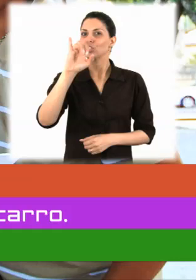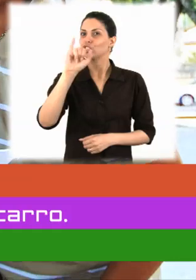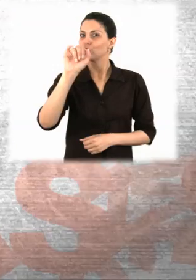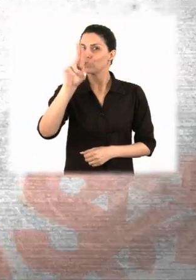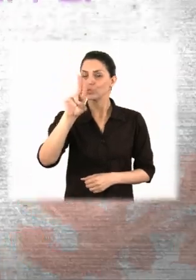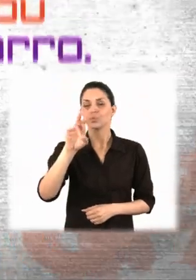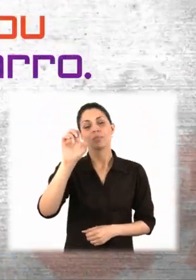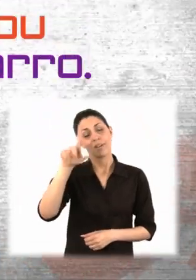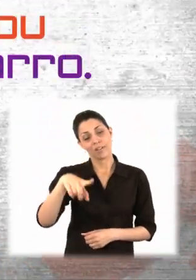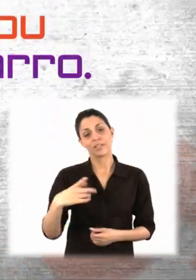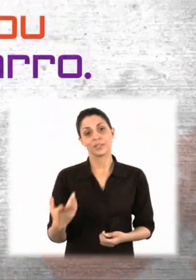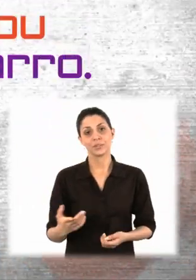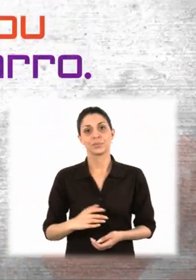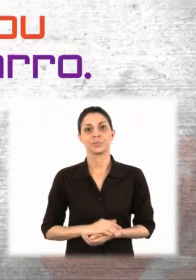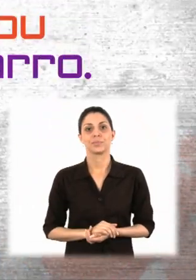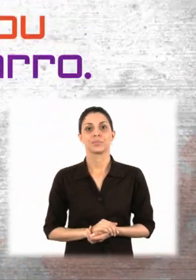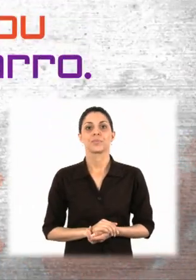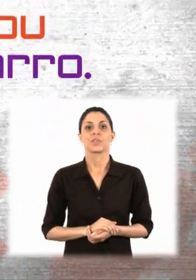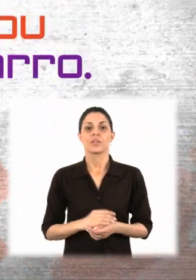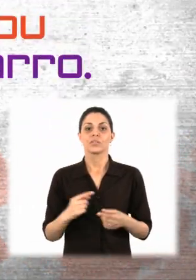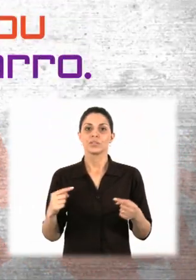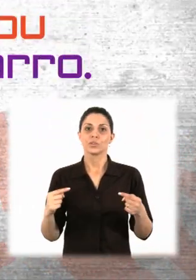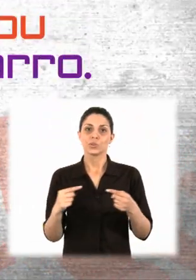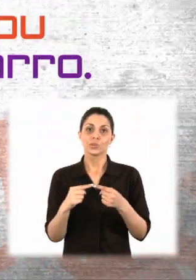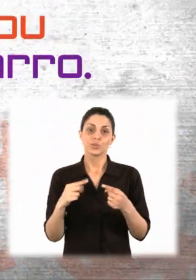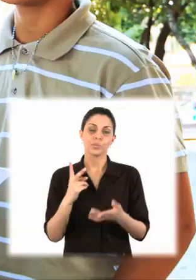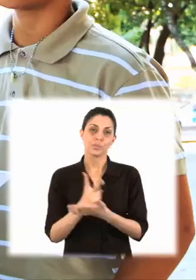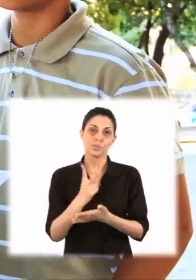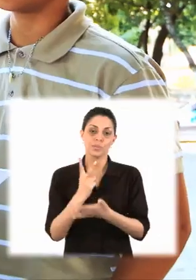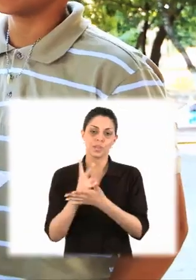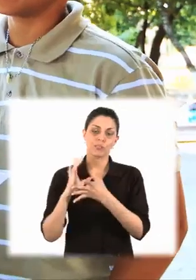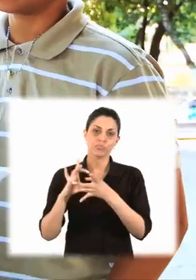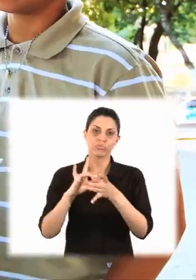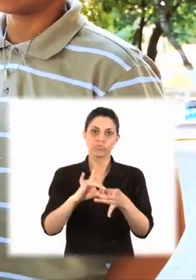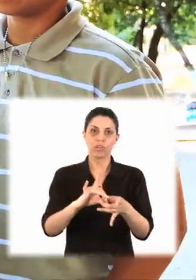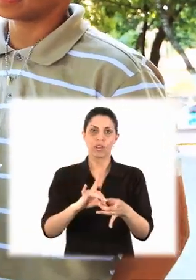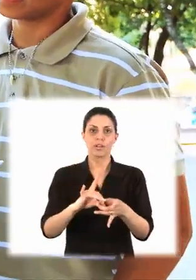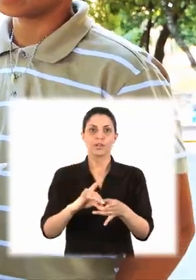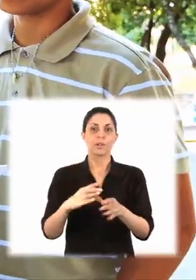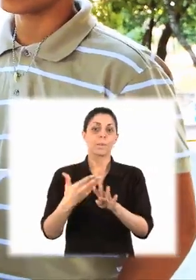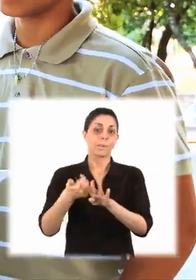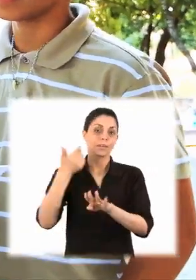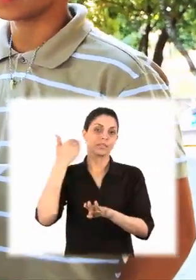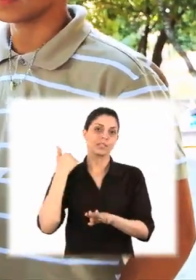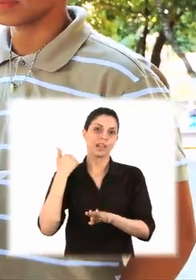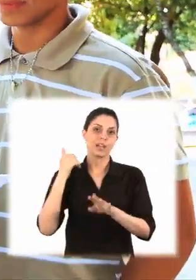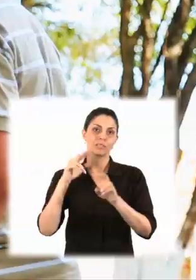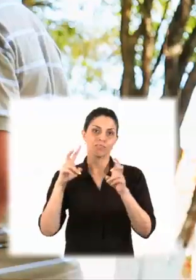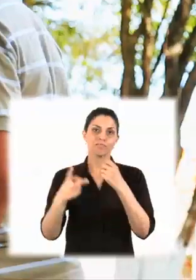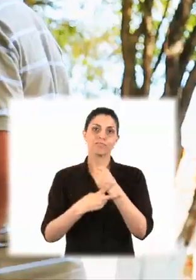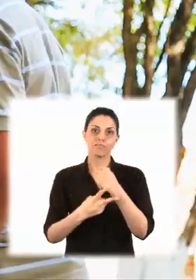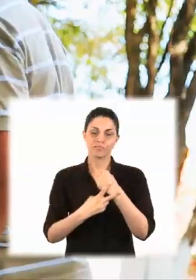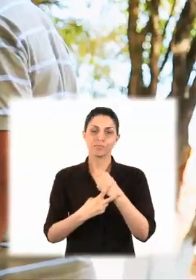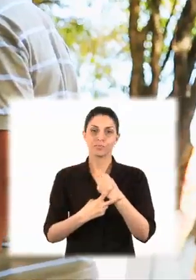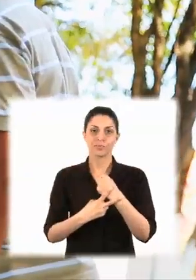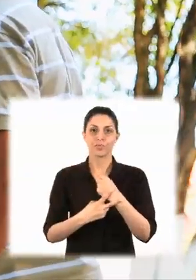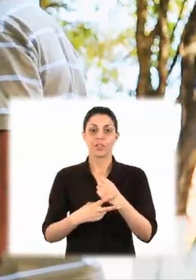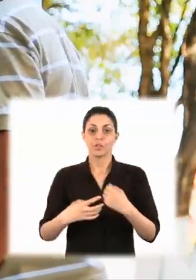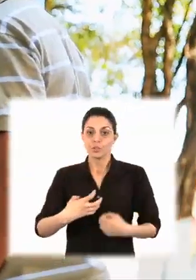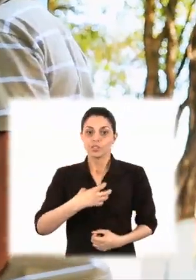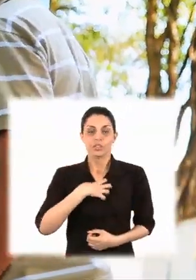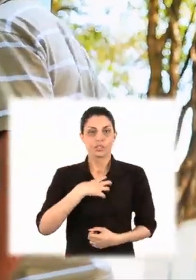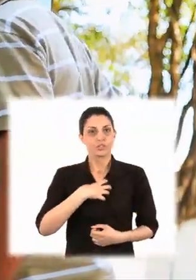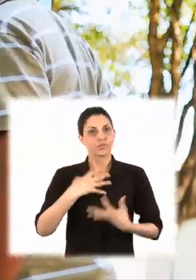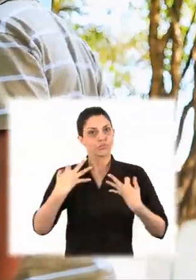desistiu? Ele desistiu e voltou desolado para o carro. Aí sim eu mantenho essa unidade de passado,